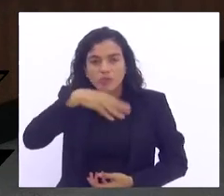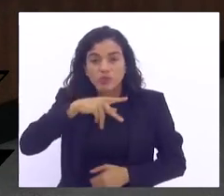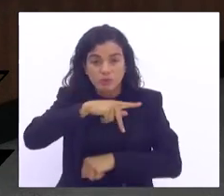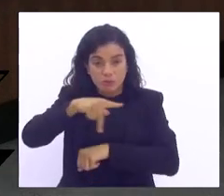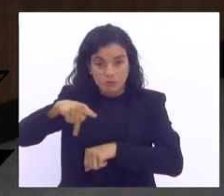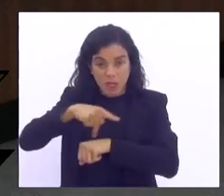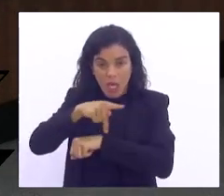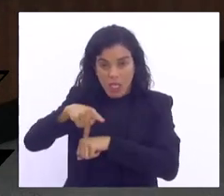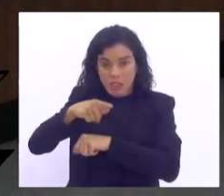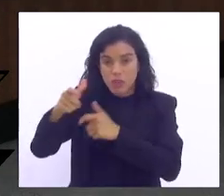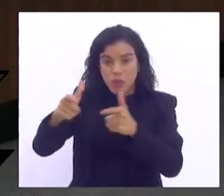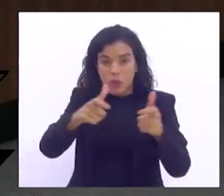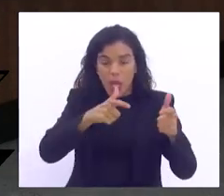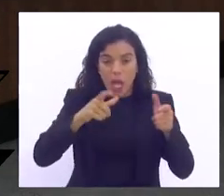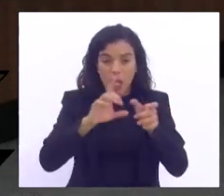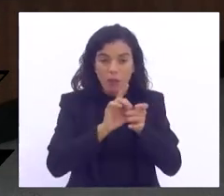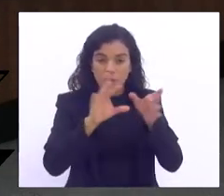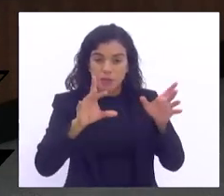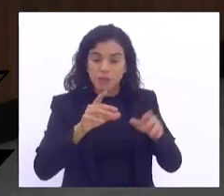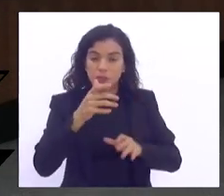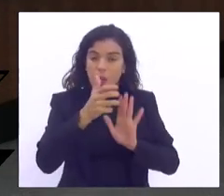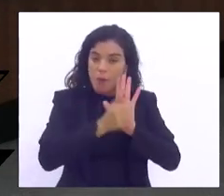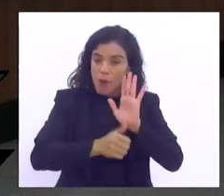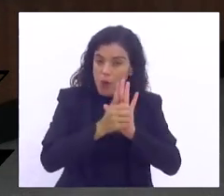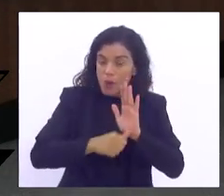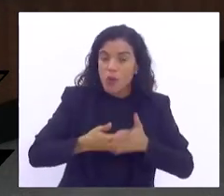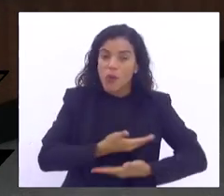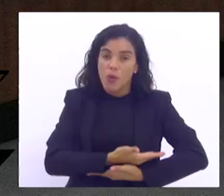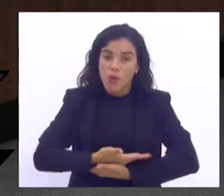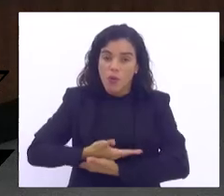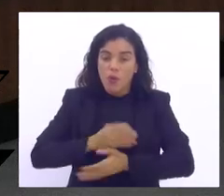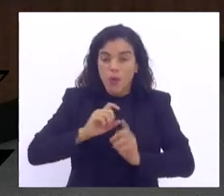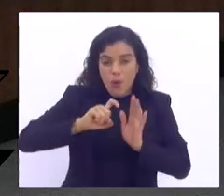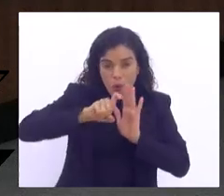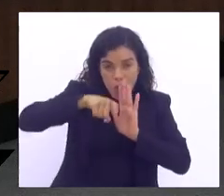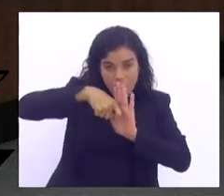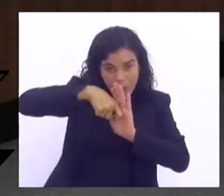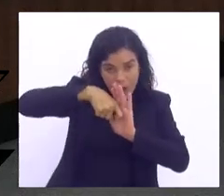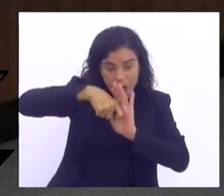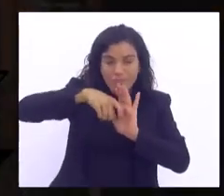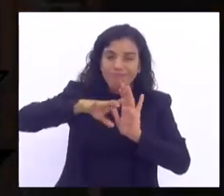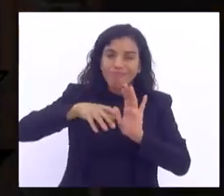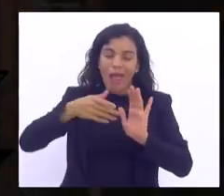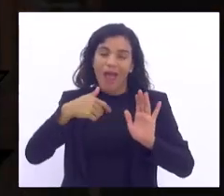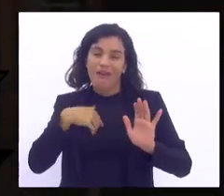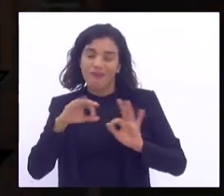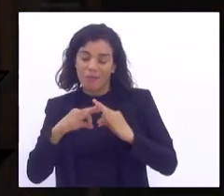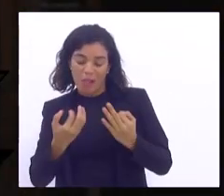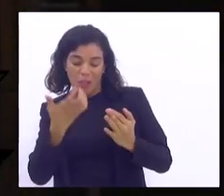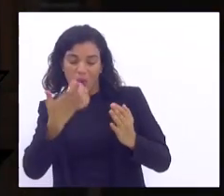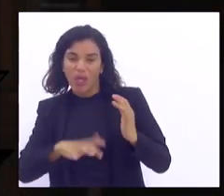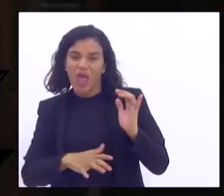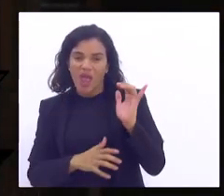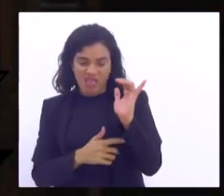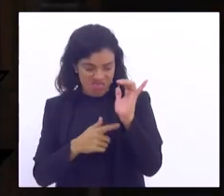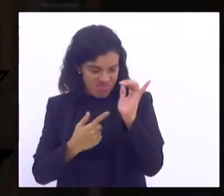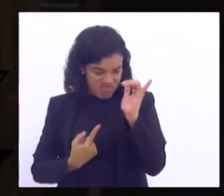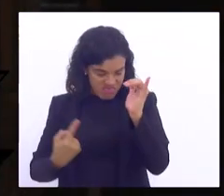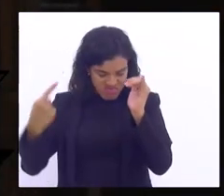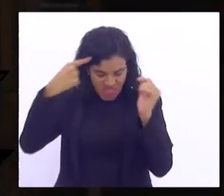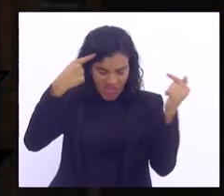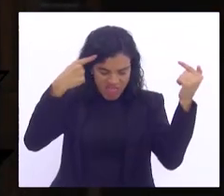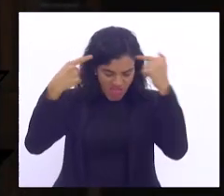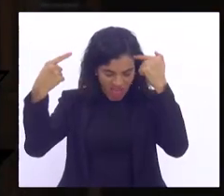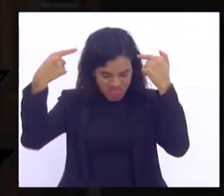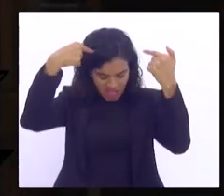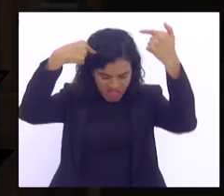aborto é permitido até aos 9 meses, de a criança estando para nascer, mas não é desejada, o médico perfurar o seu crânio, matá-la antes